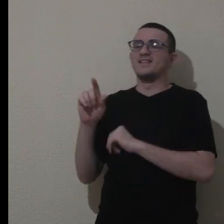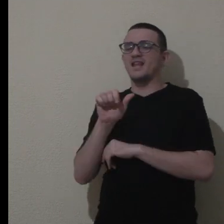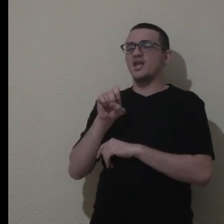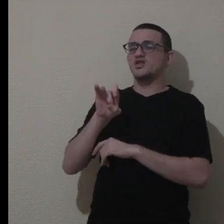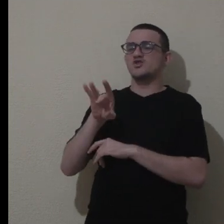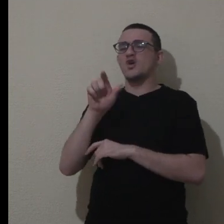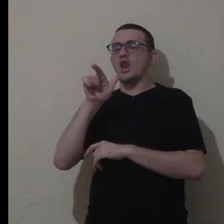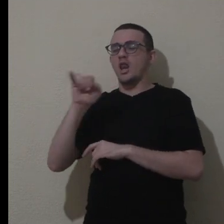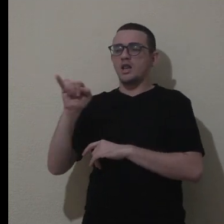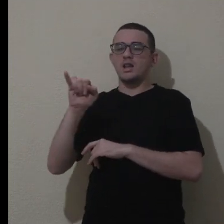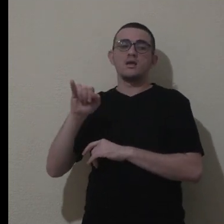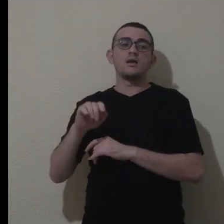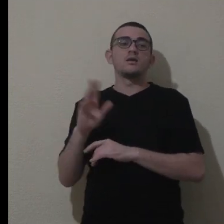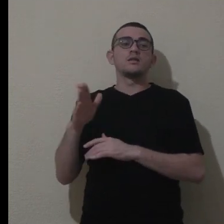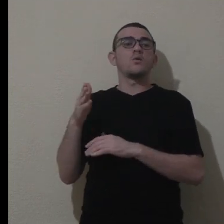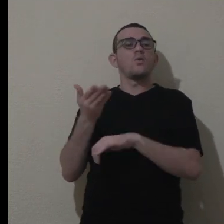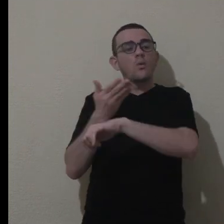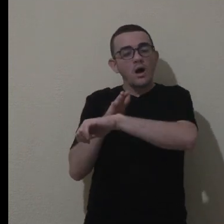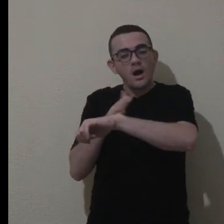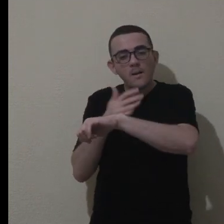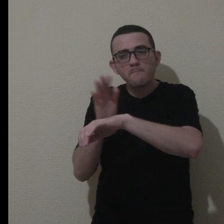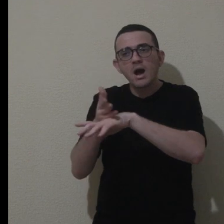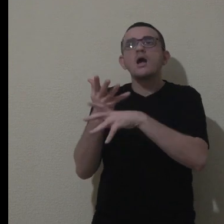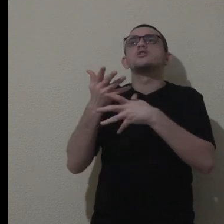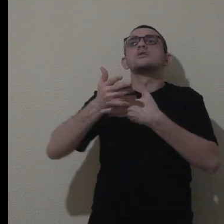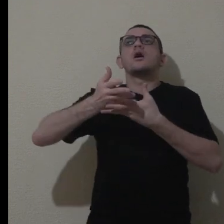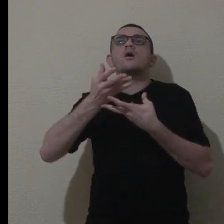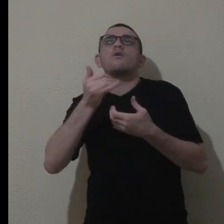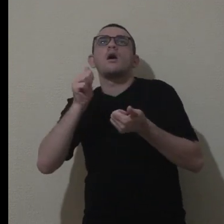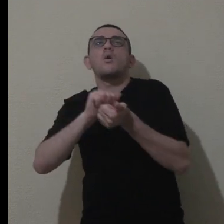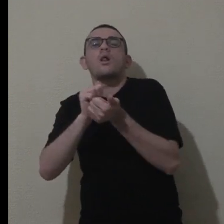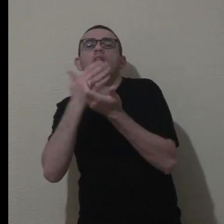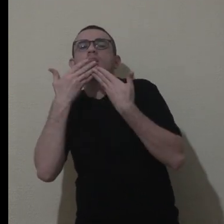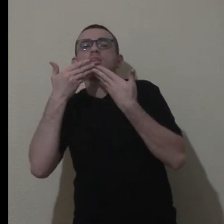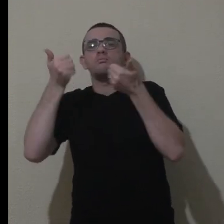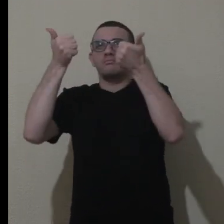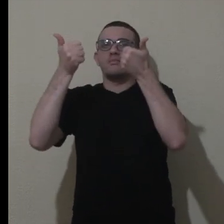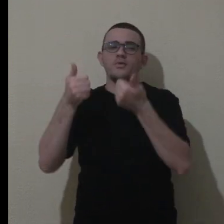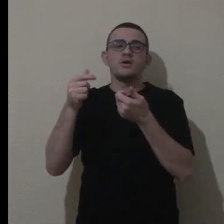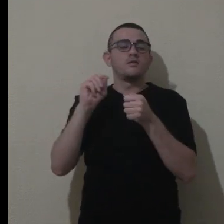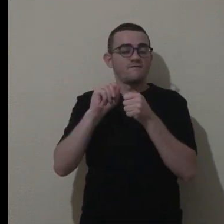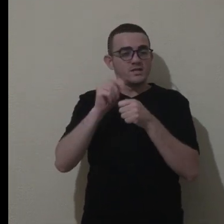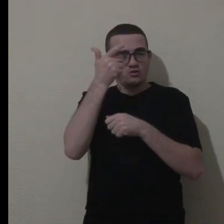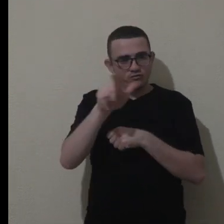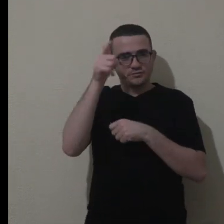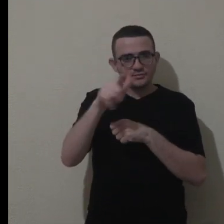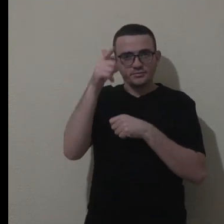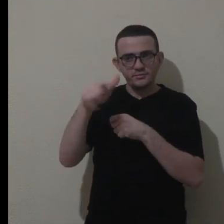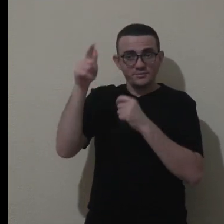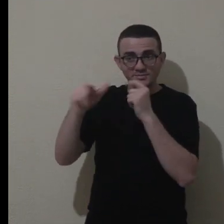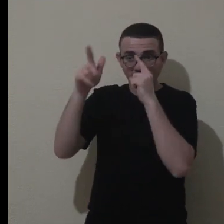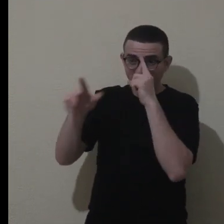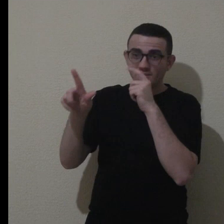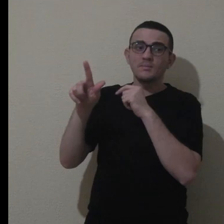Né? Prática leva à perfeição. Né? Então, a questão de fazer repetição